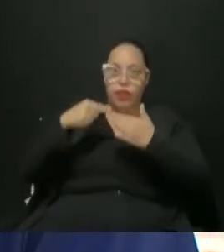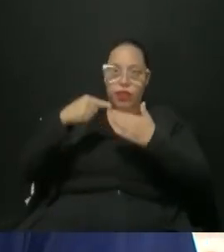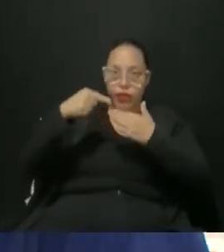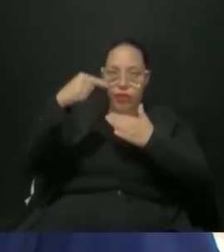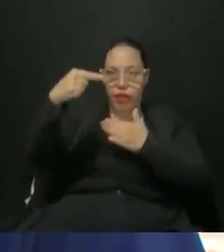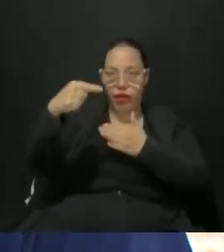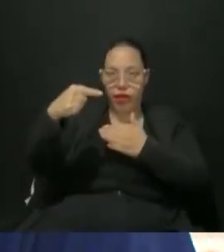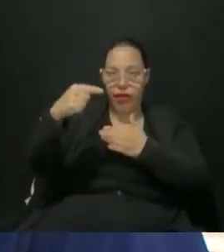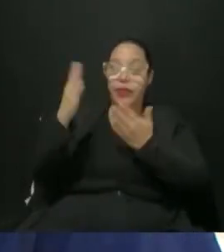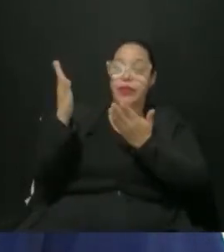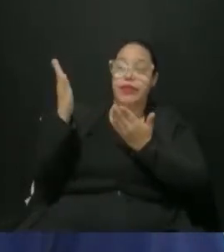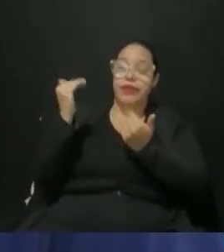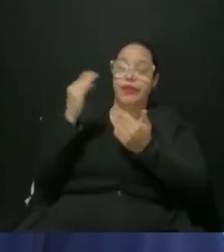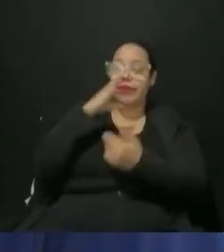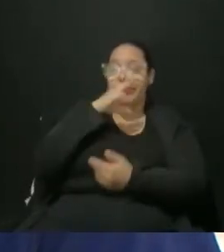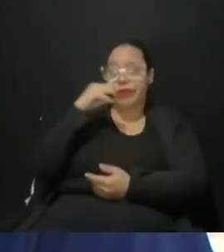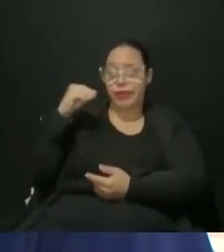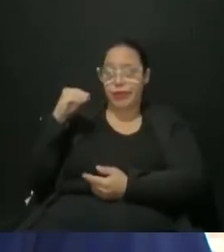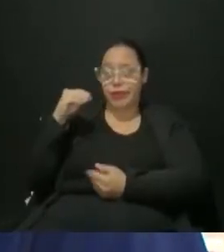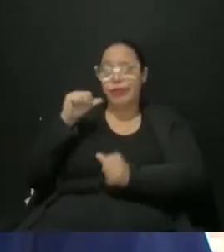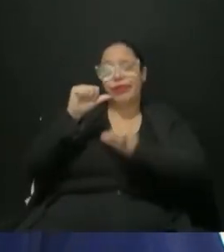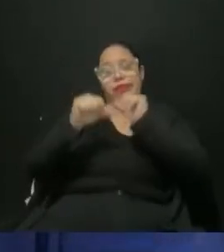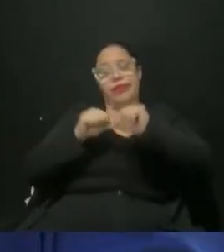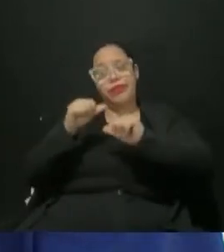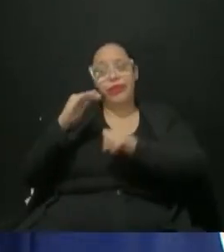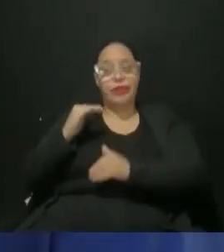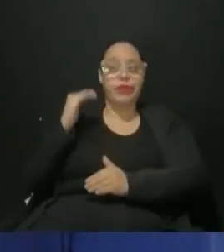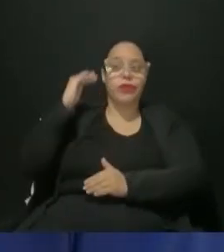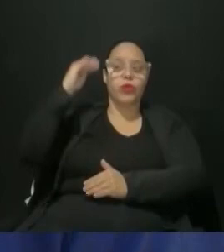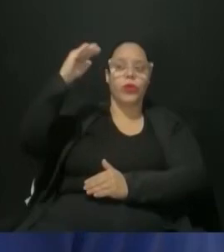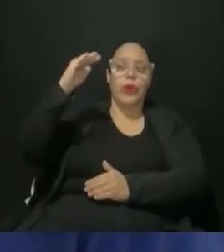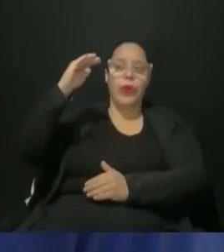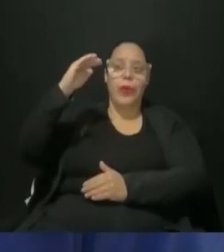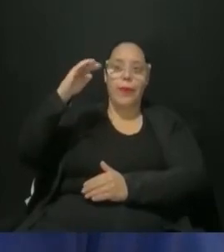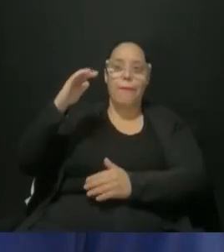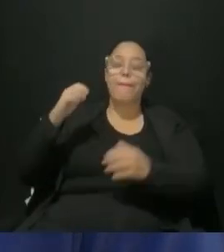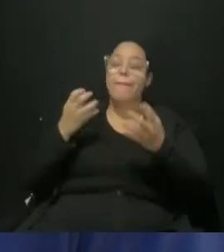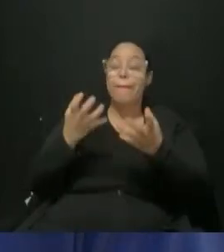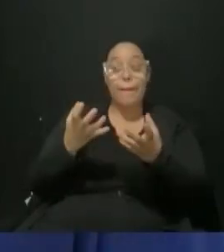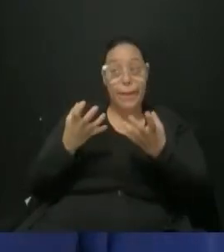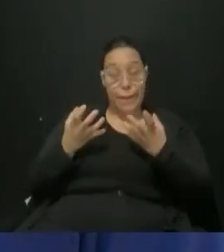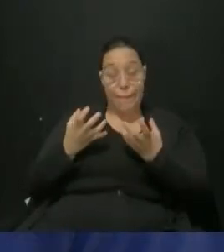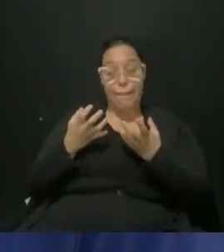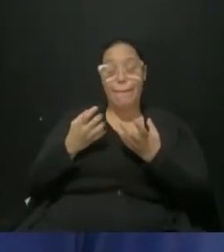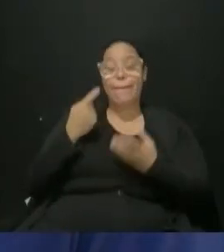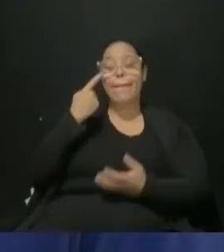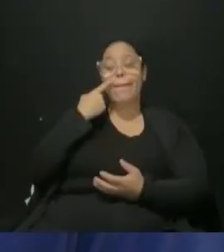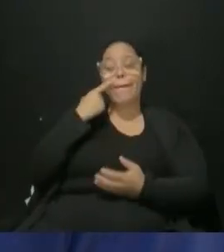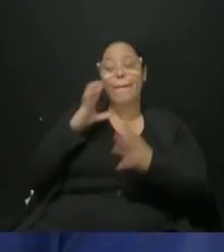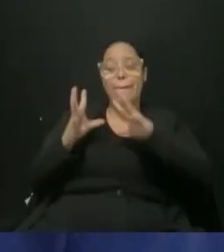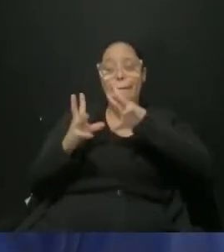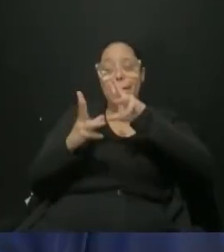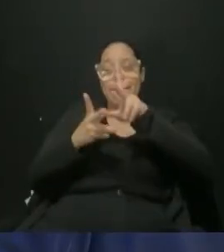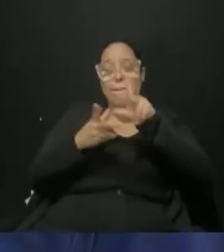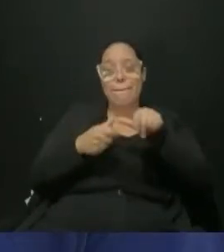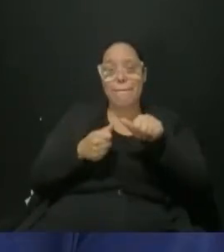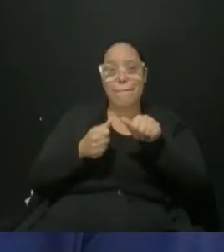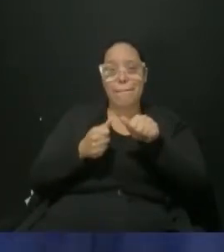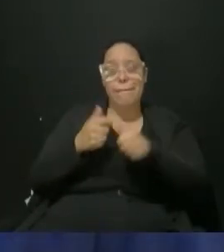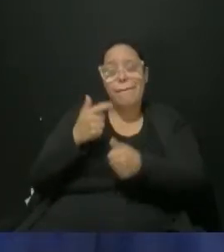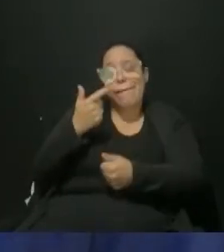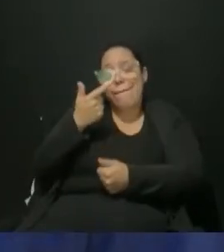pra criança que vai levando ali até a sua vida adolescência e se transformando num adulto ativo é tudo que a gente quer porque a gente vem num